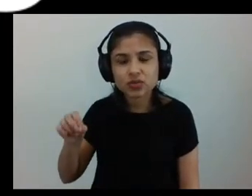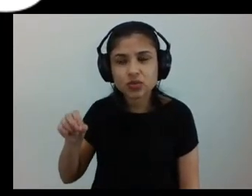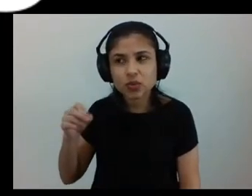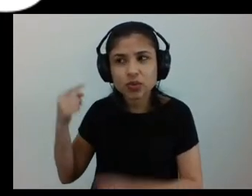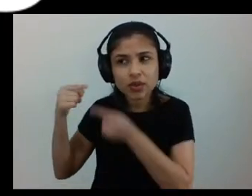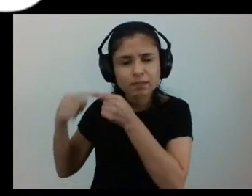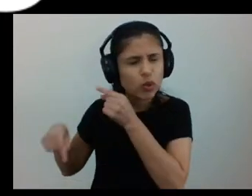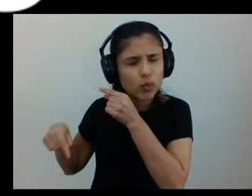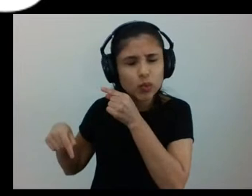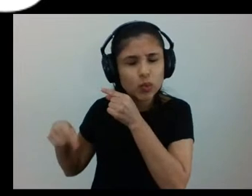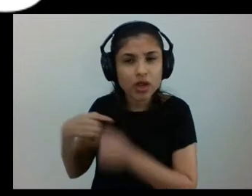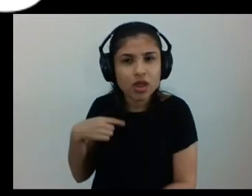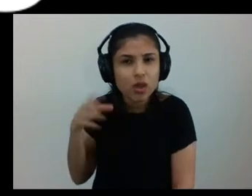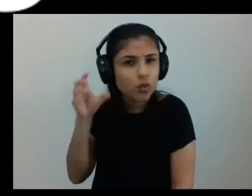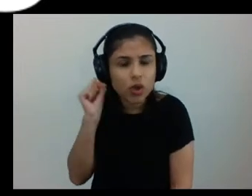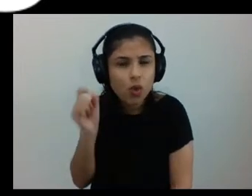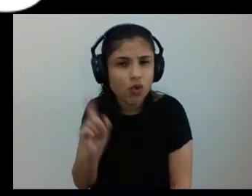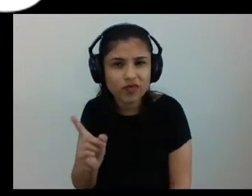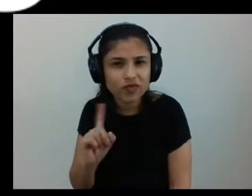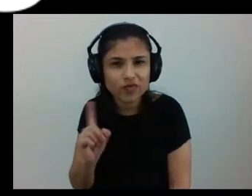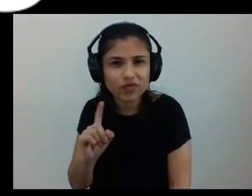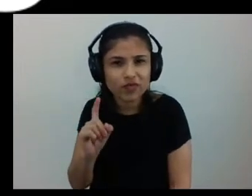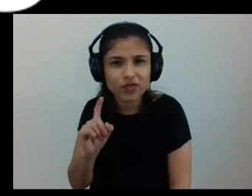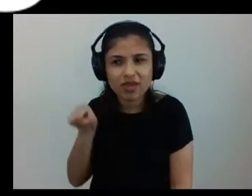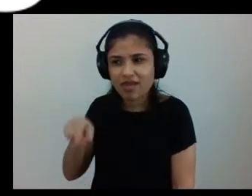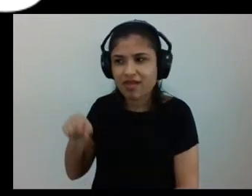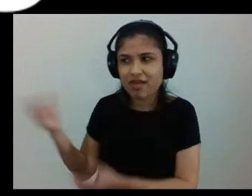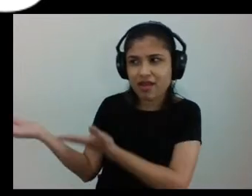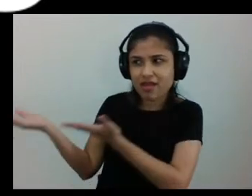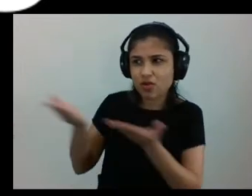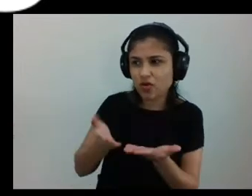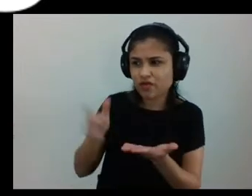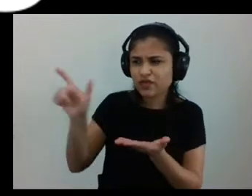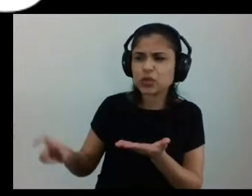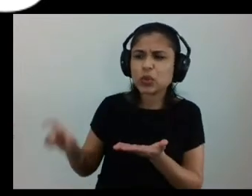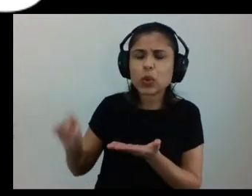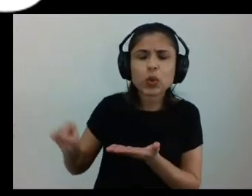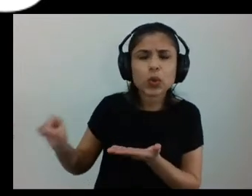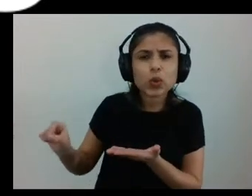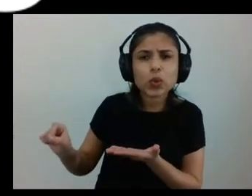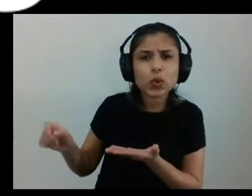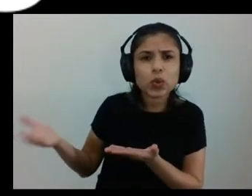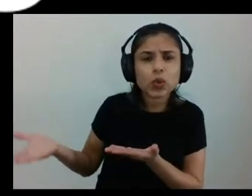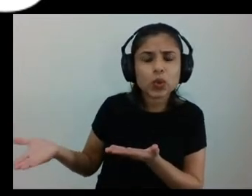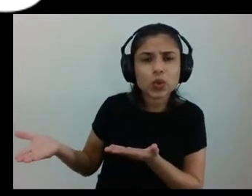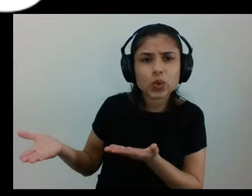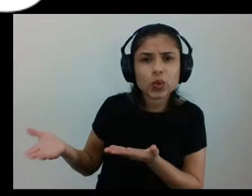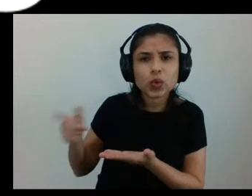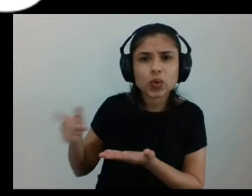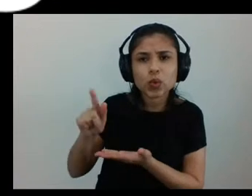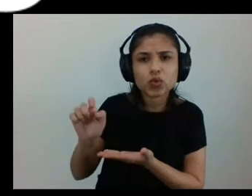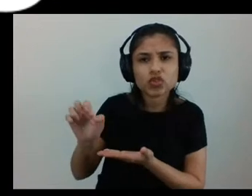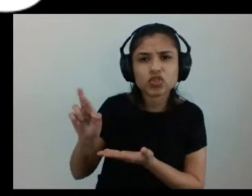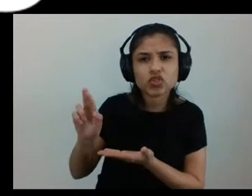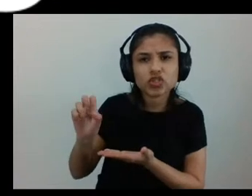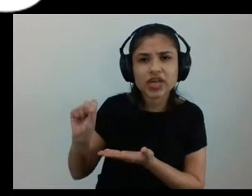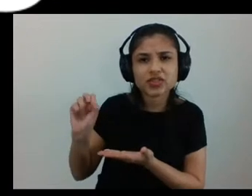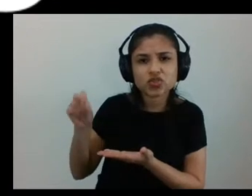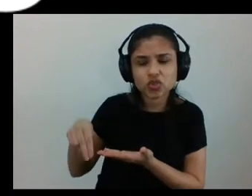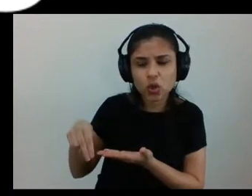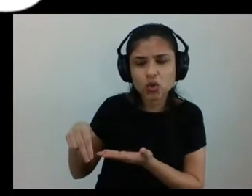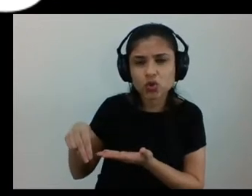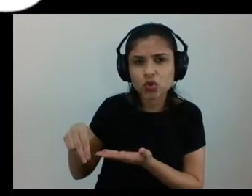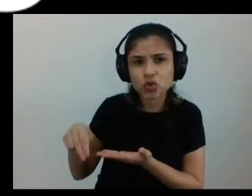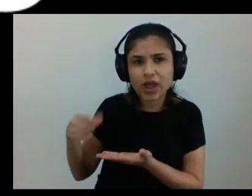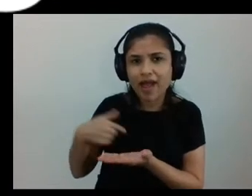eu não escutei o momento em que ele passou a palavra para o Gerson, então eu não dei início